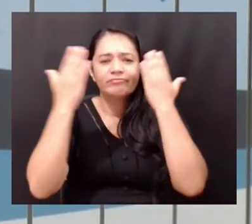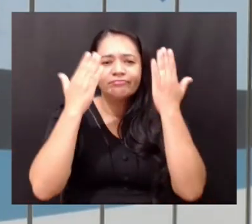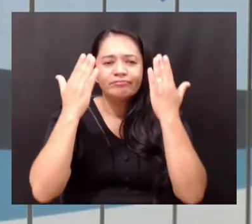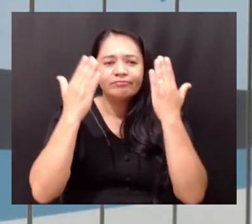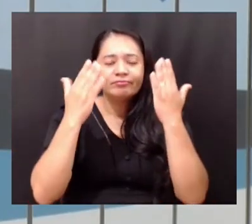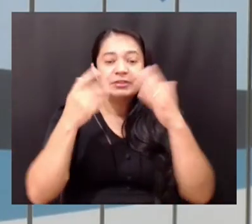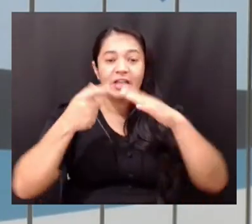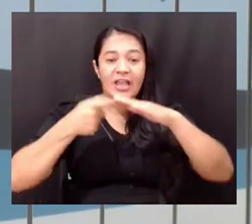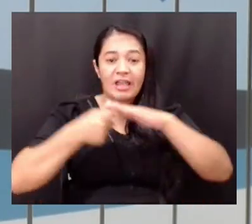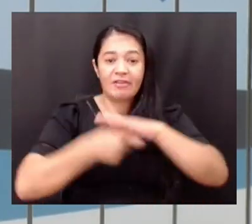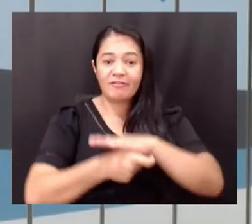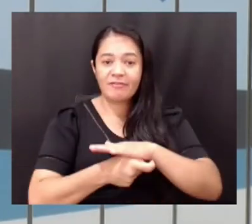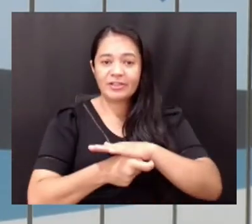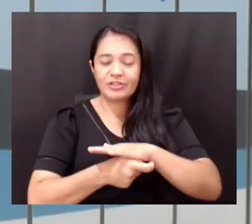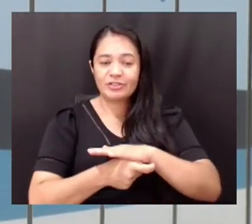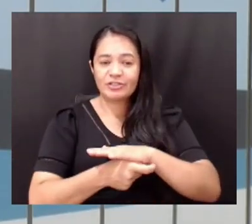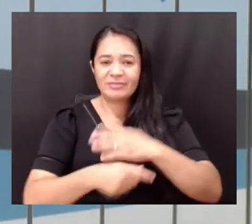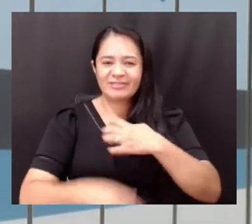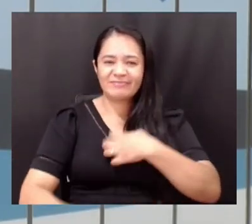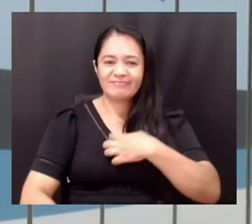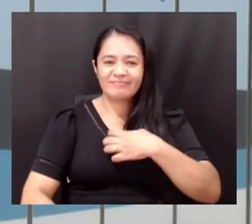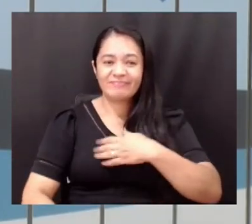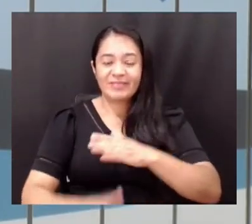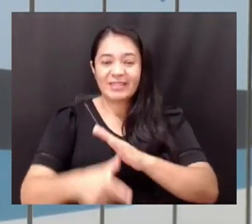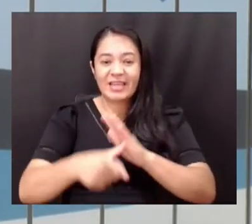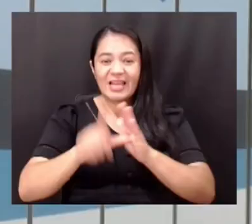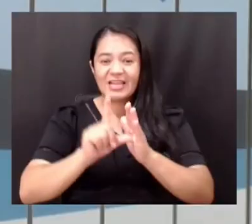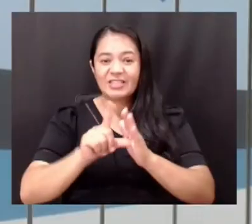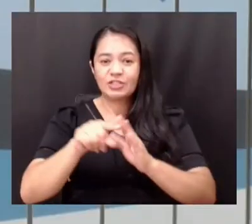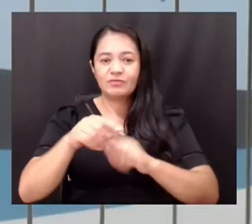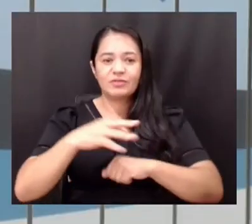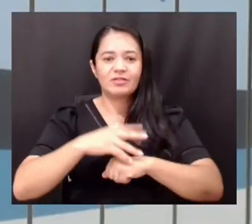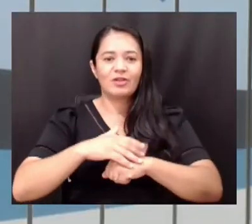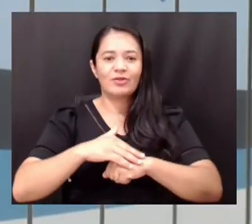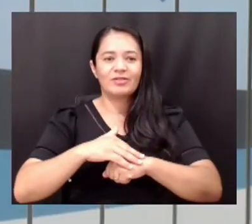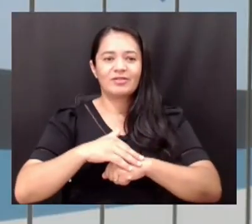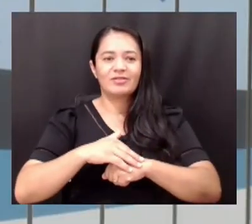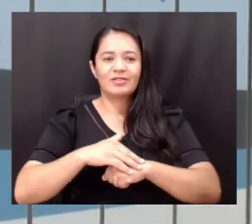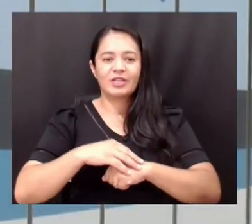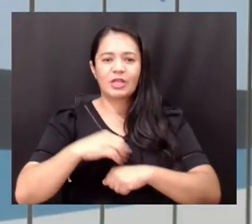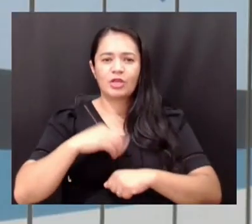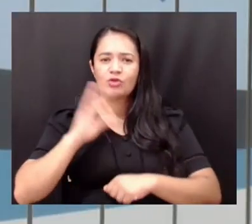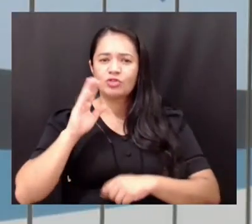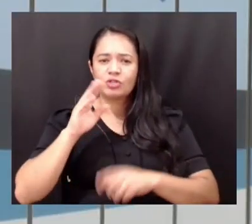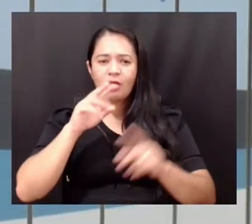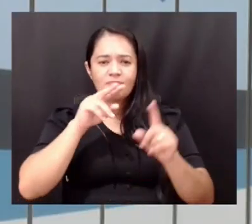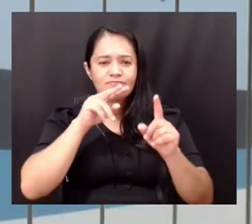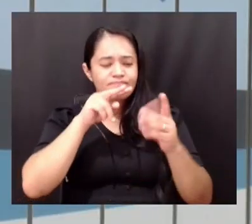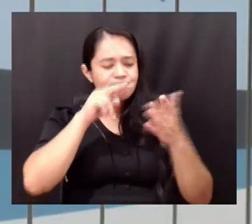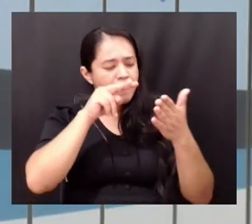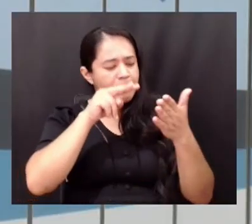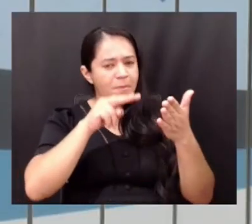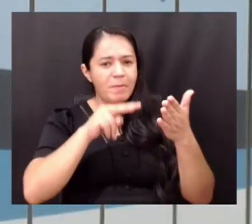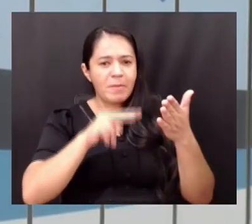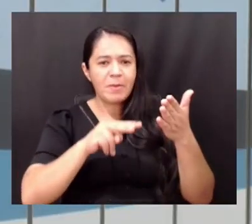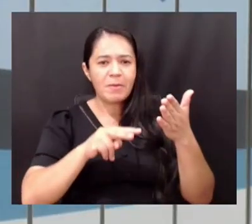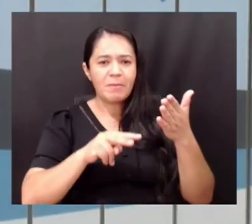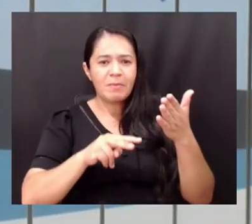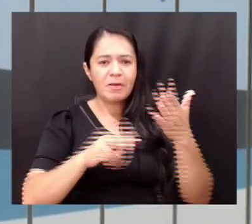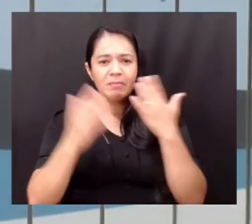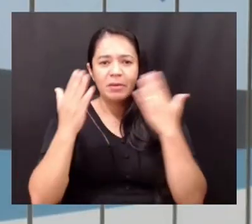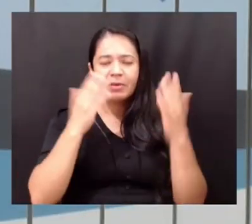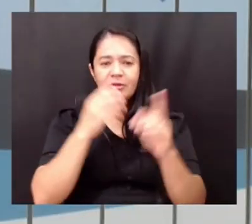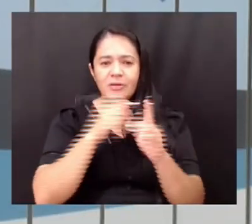nessa parte, antes de você adoecer. Eu já olhar ali os fatores psicossociais, já investigar.